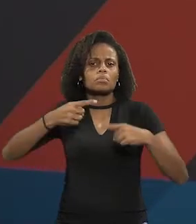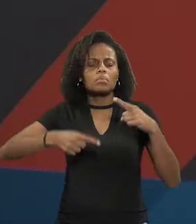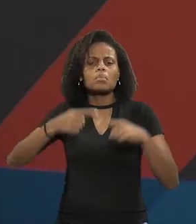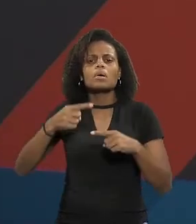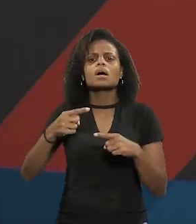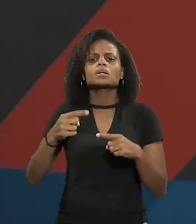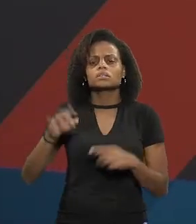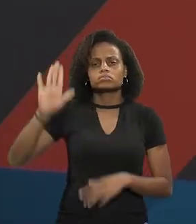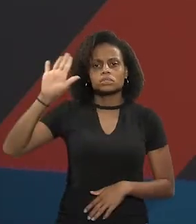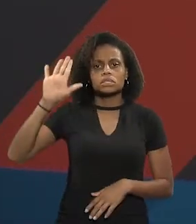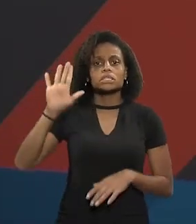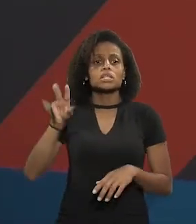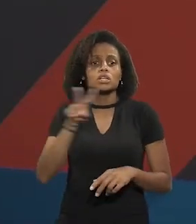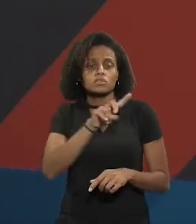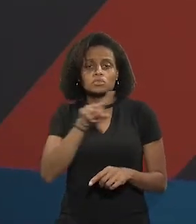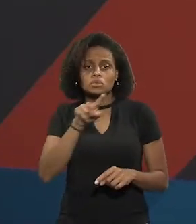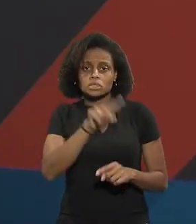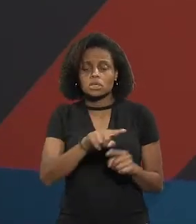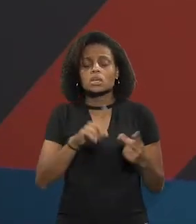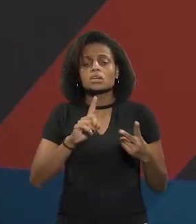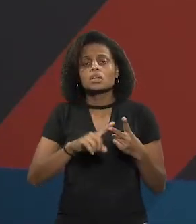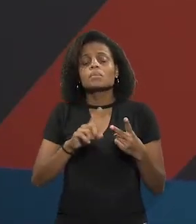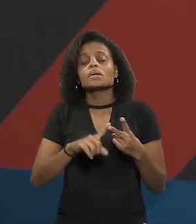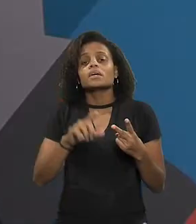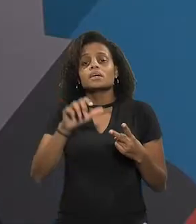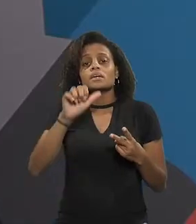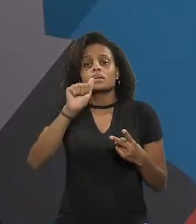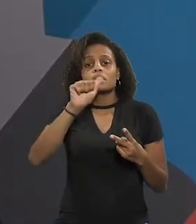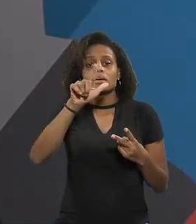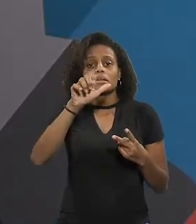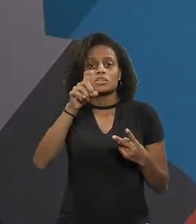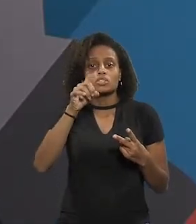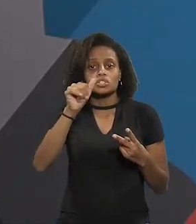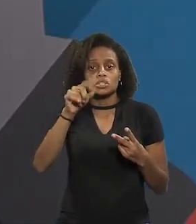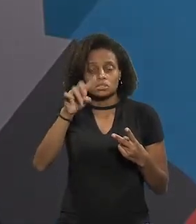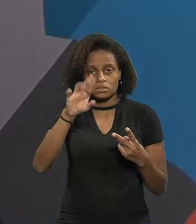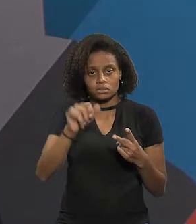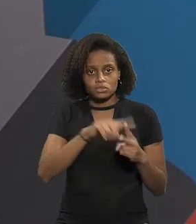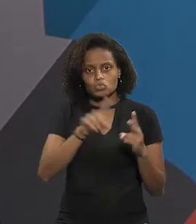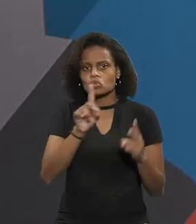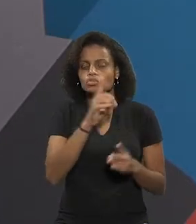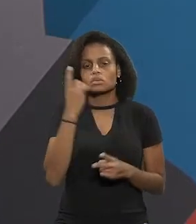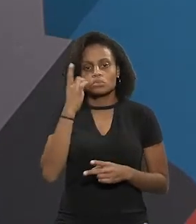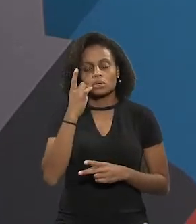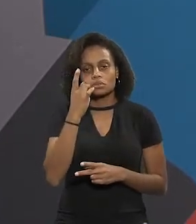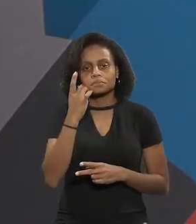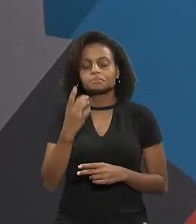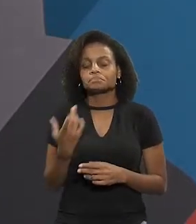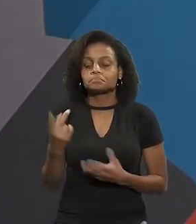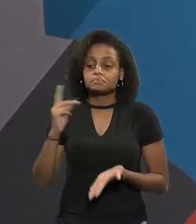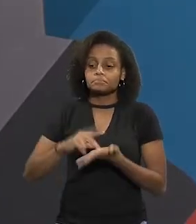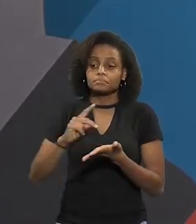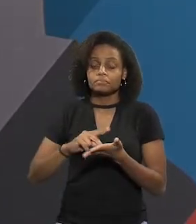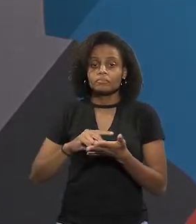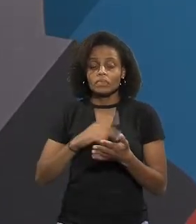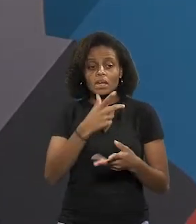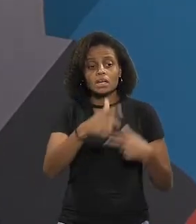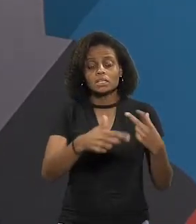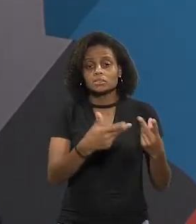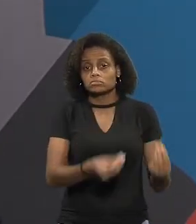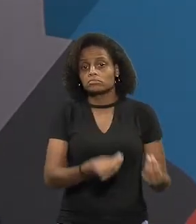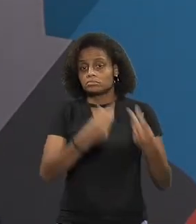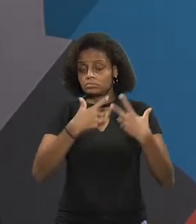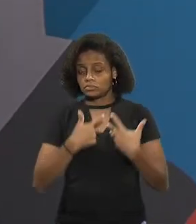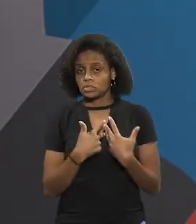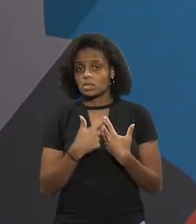uma bandeira sua e do deputado Alexandre Knoploch, né, deputado? Na realidade, eu herdei o legado e